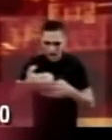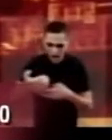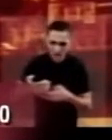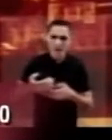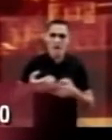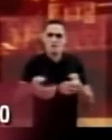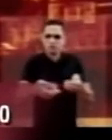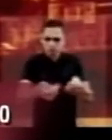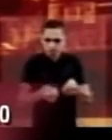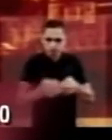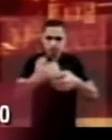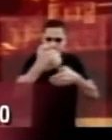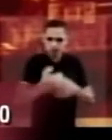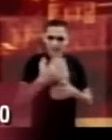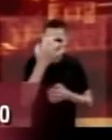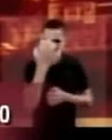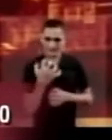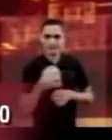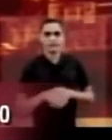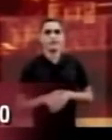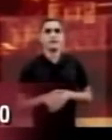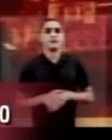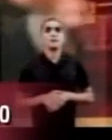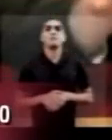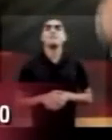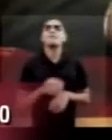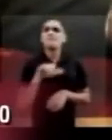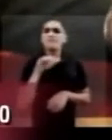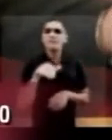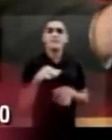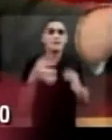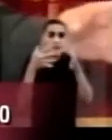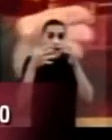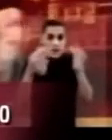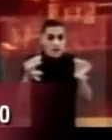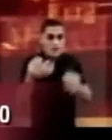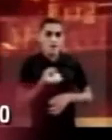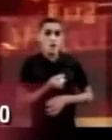lockdown. Pessoal, número não mente.